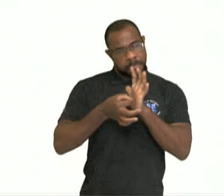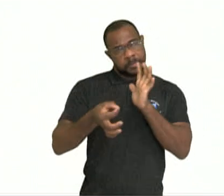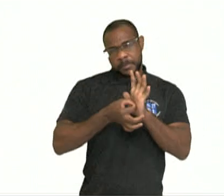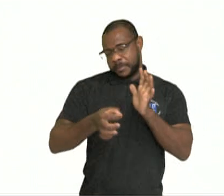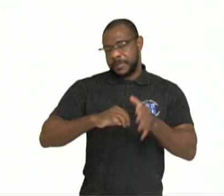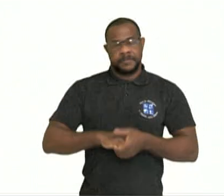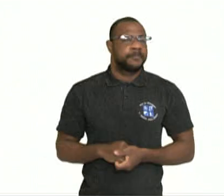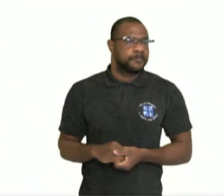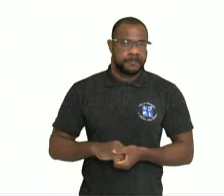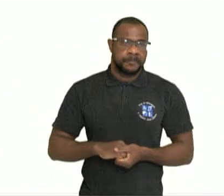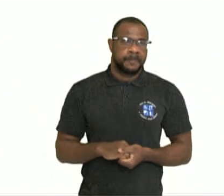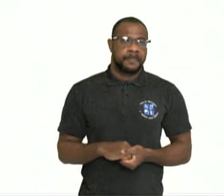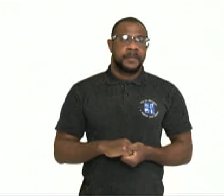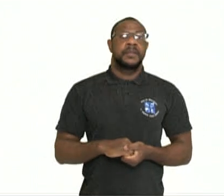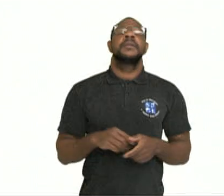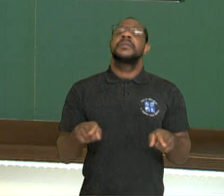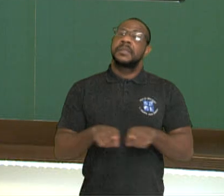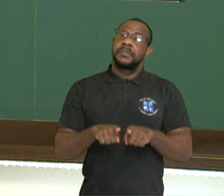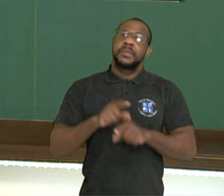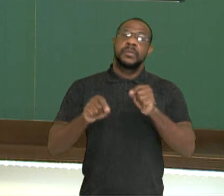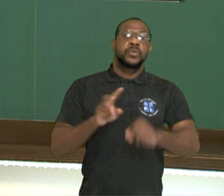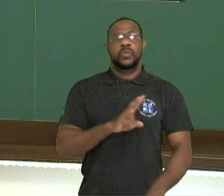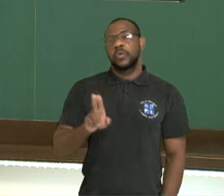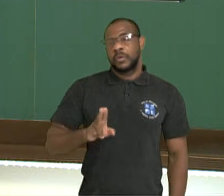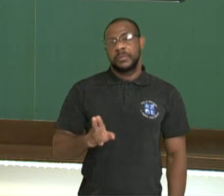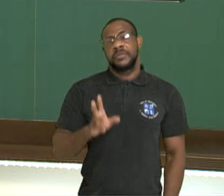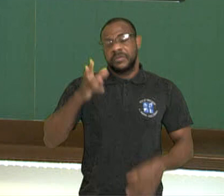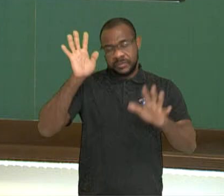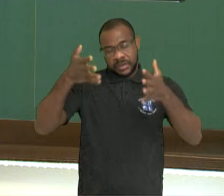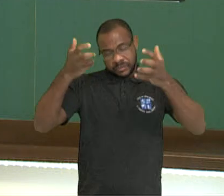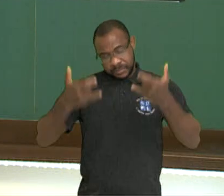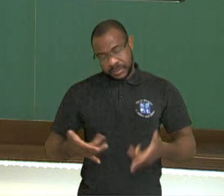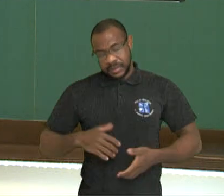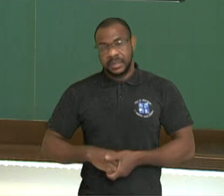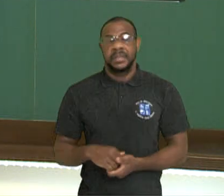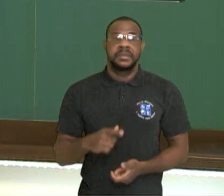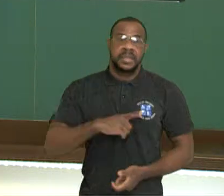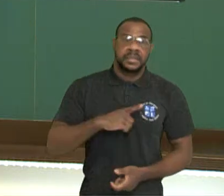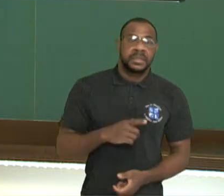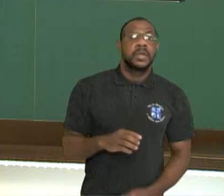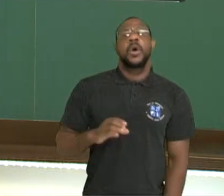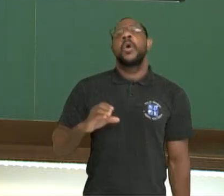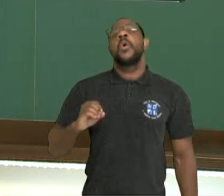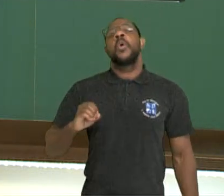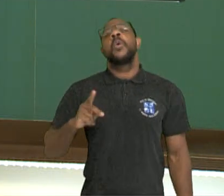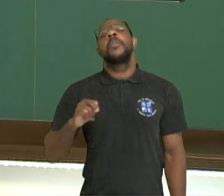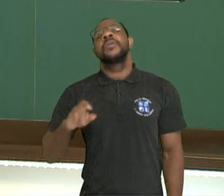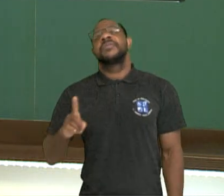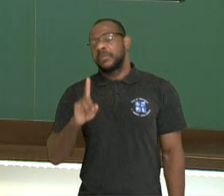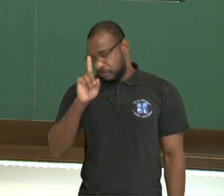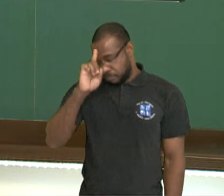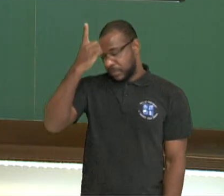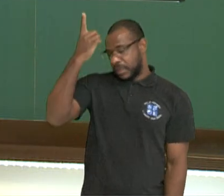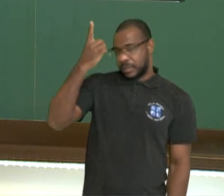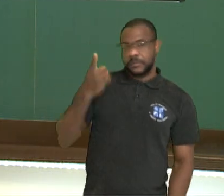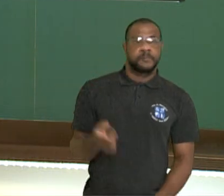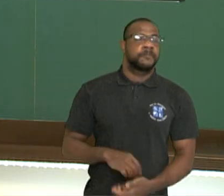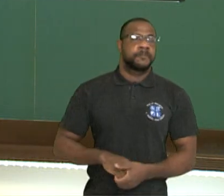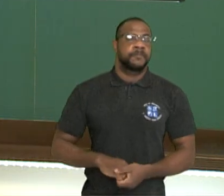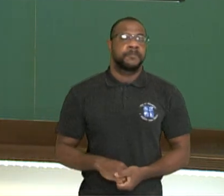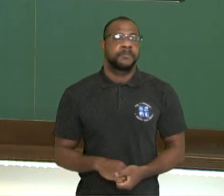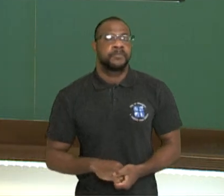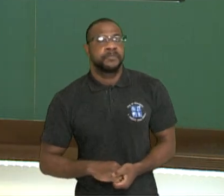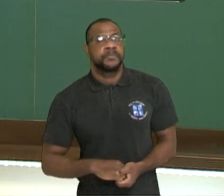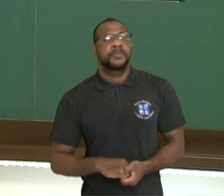de opiniões. Esse também, o próprio nome o explica. Nós temos uma oposição de ideias.